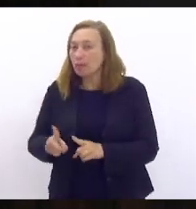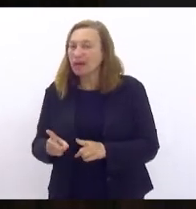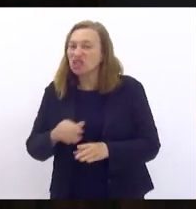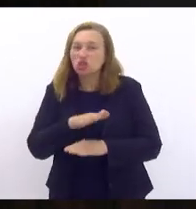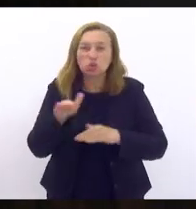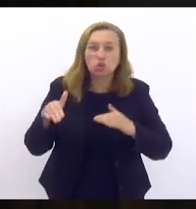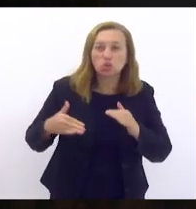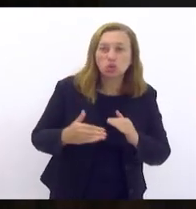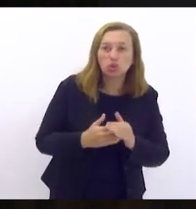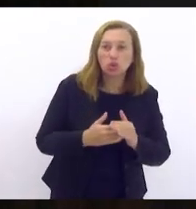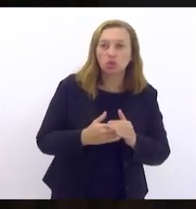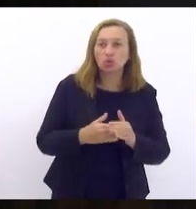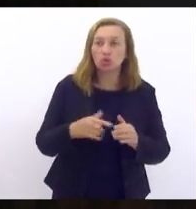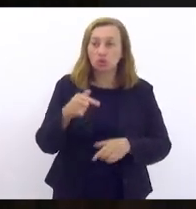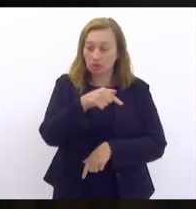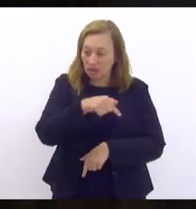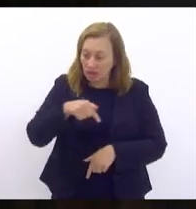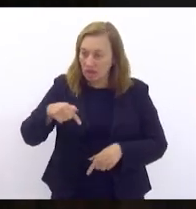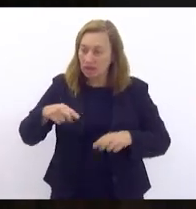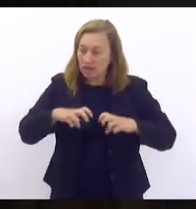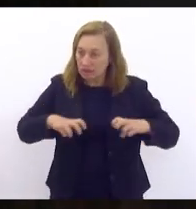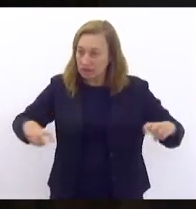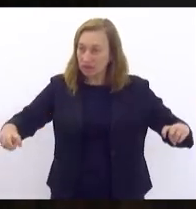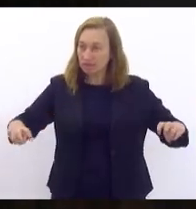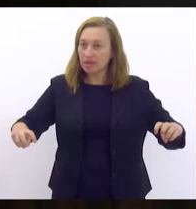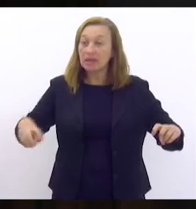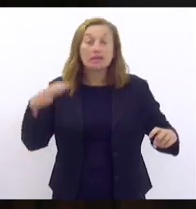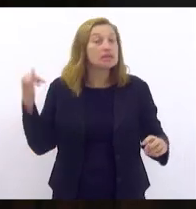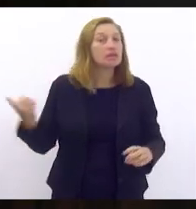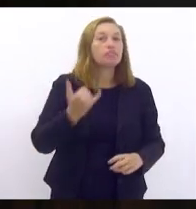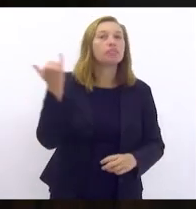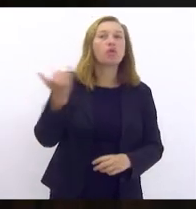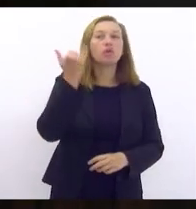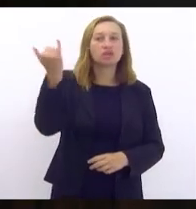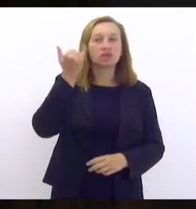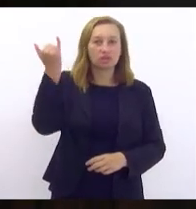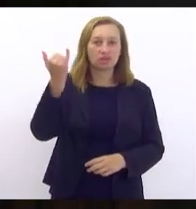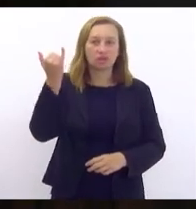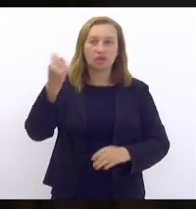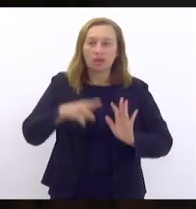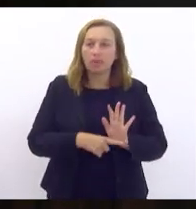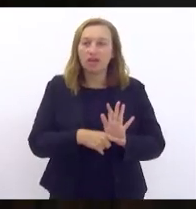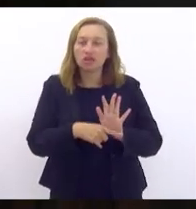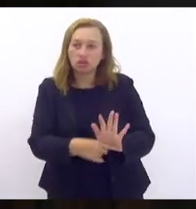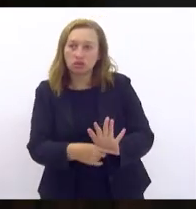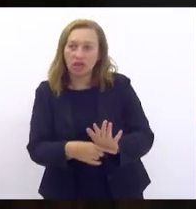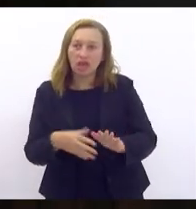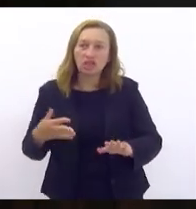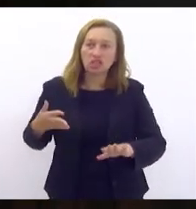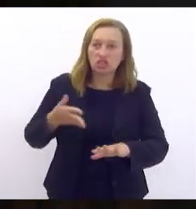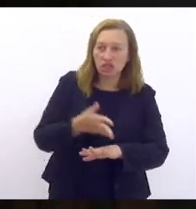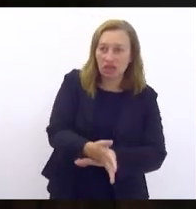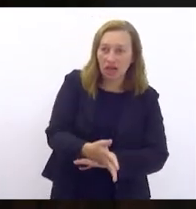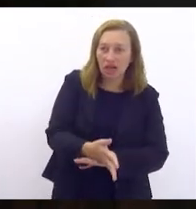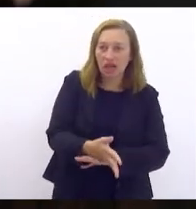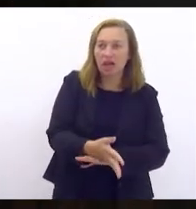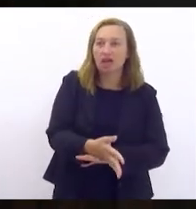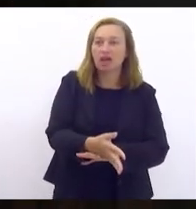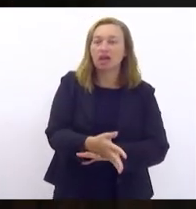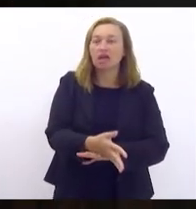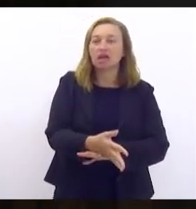os atores aqui são extremamente importante para atender e chegar na ponta no finalmente